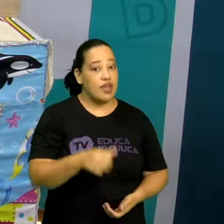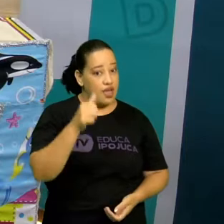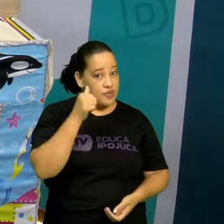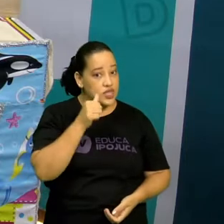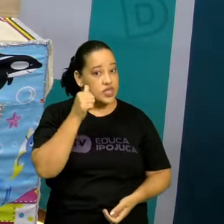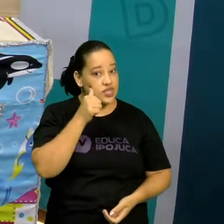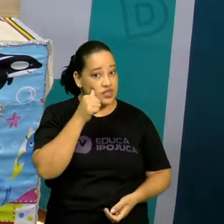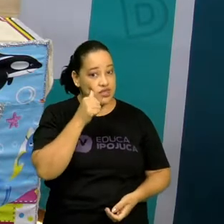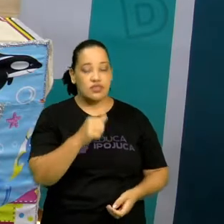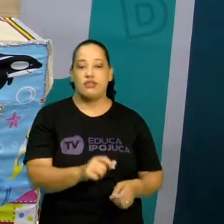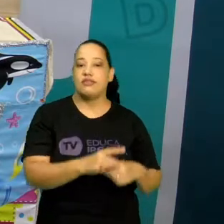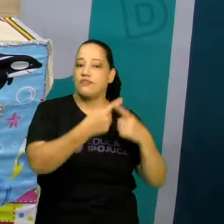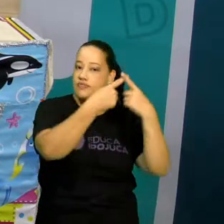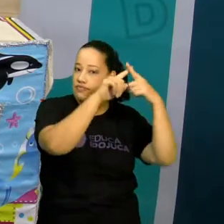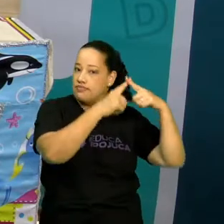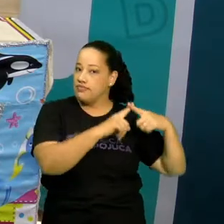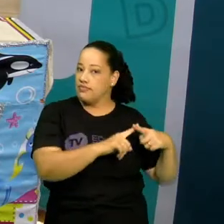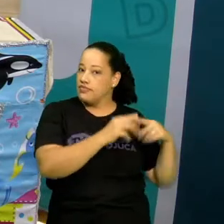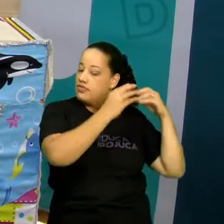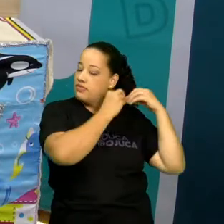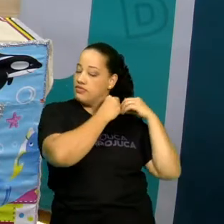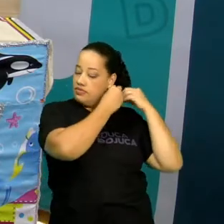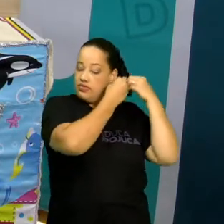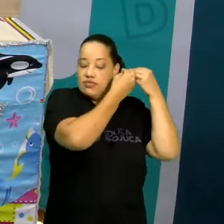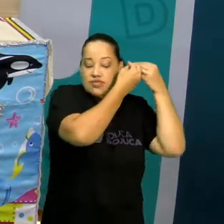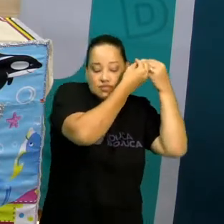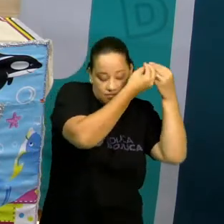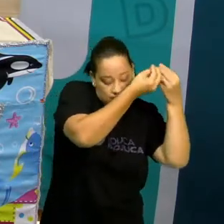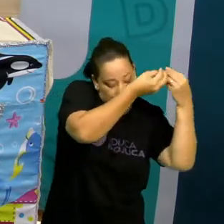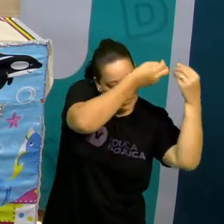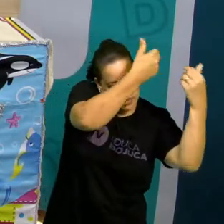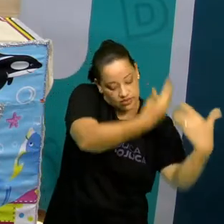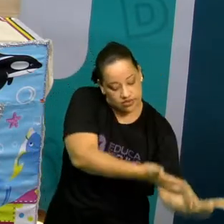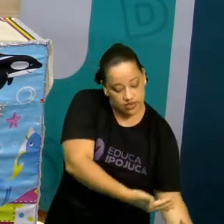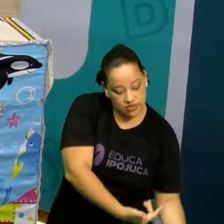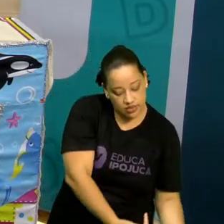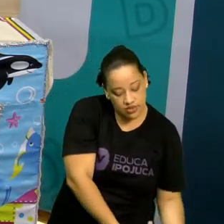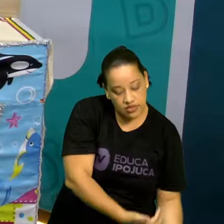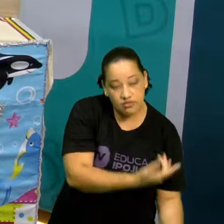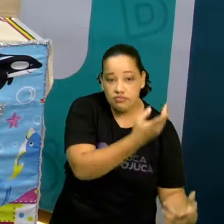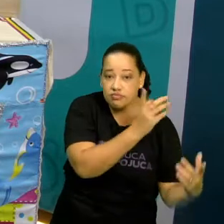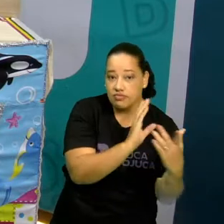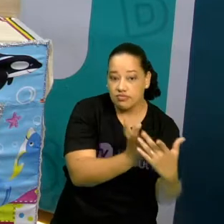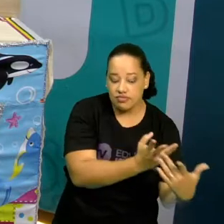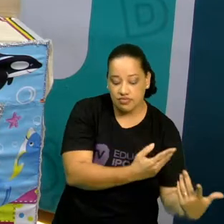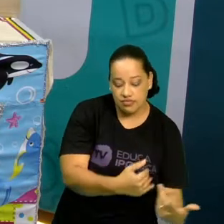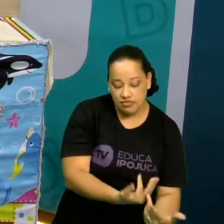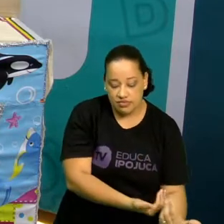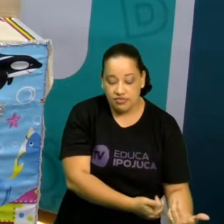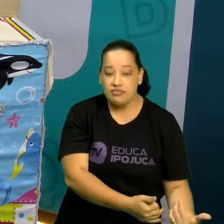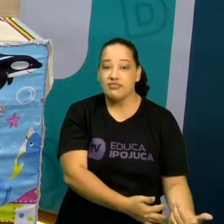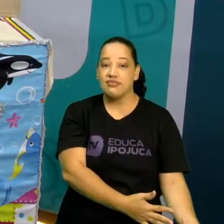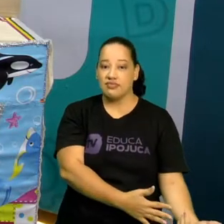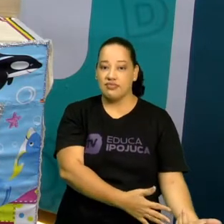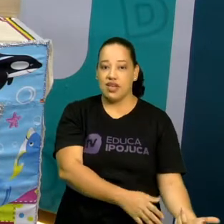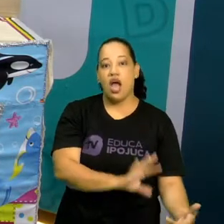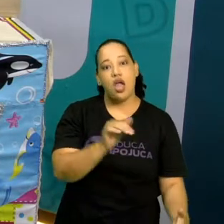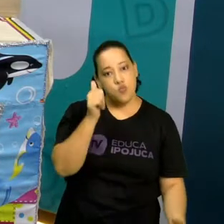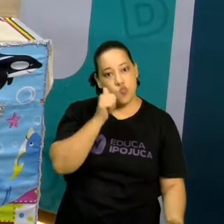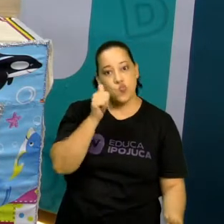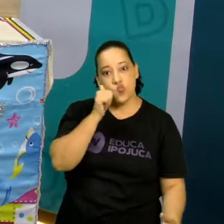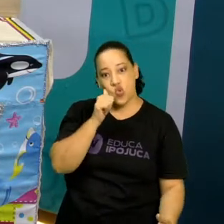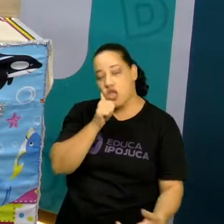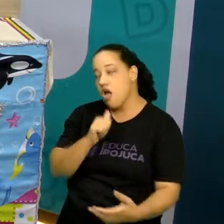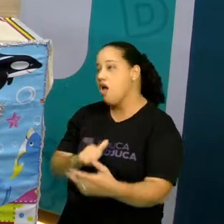Só grava trançar seus cabelos pela janela e essa senhora subir